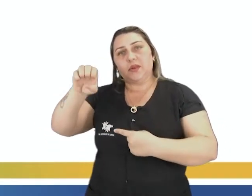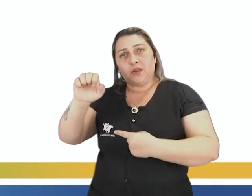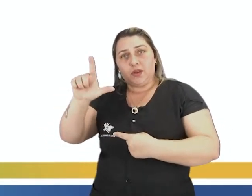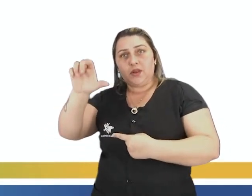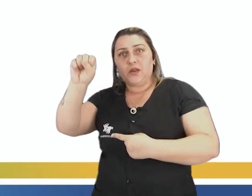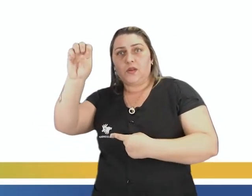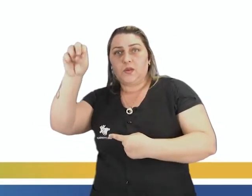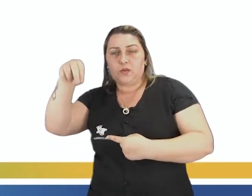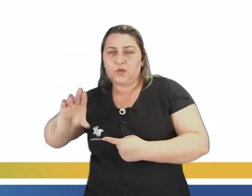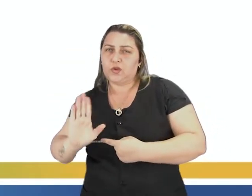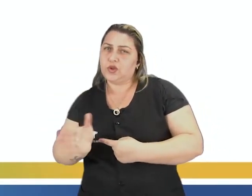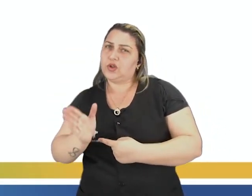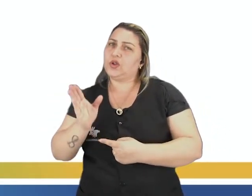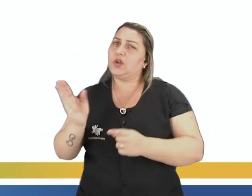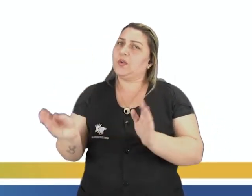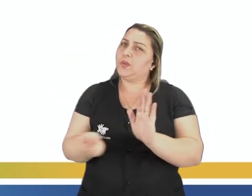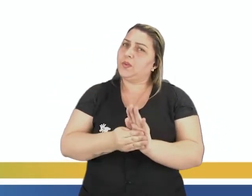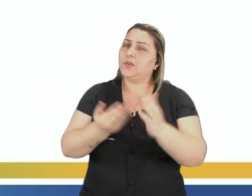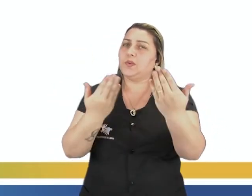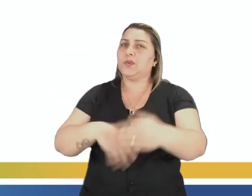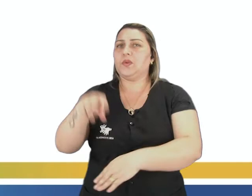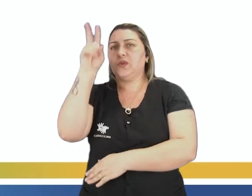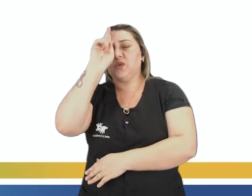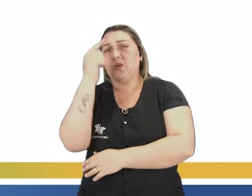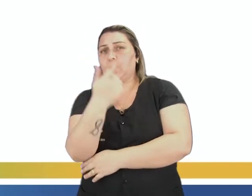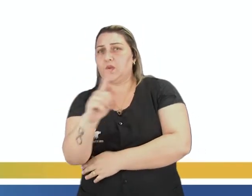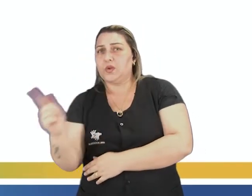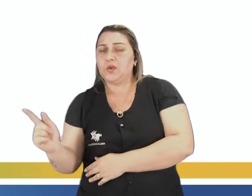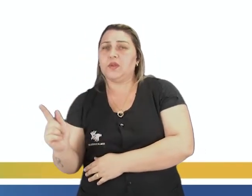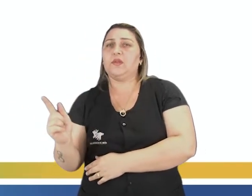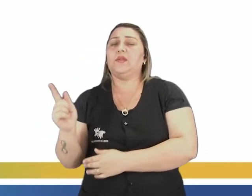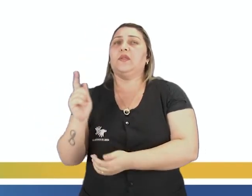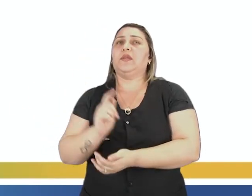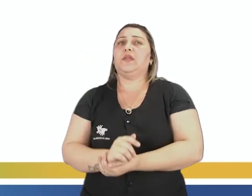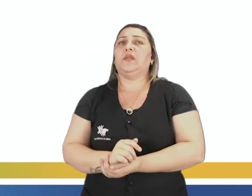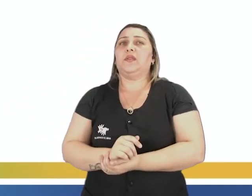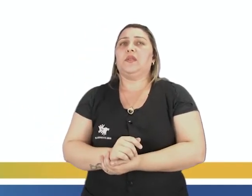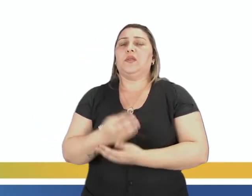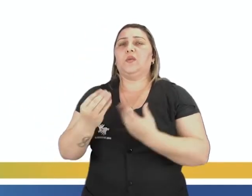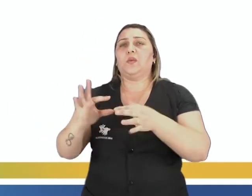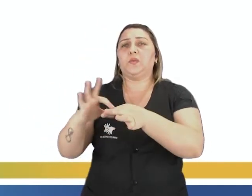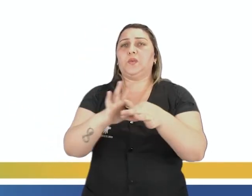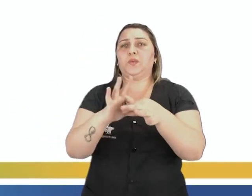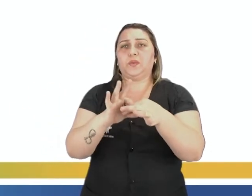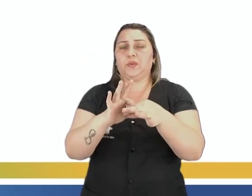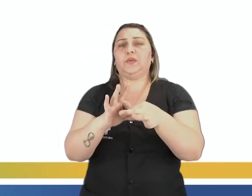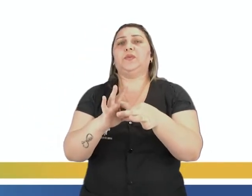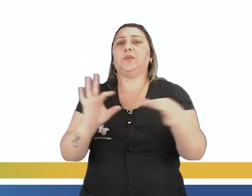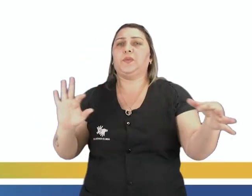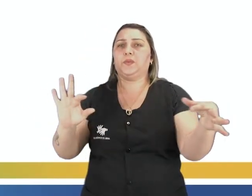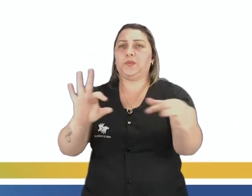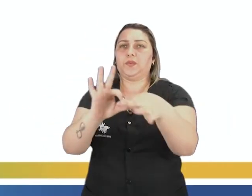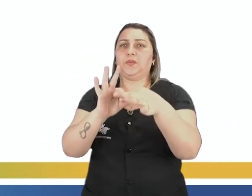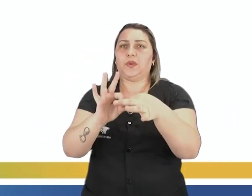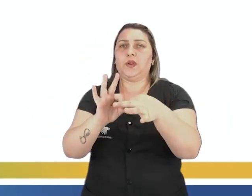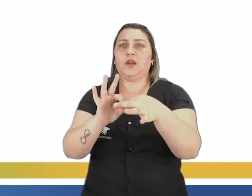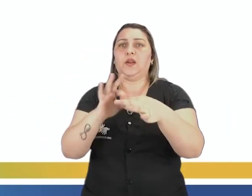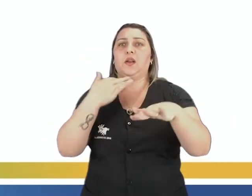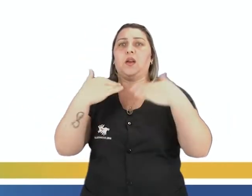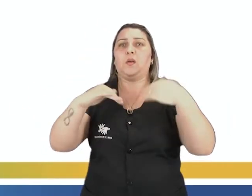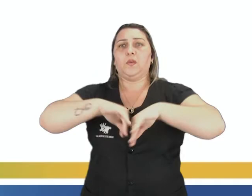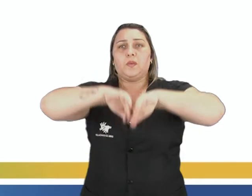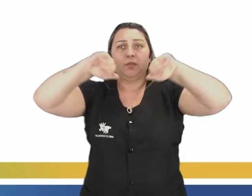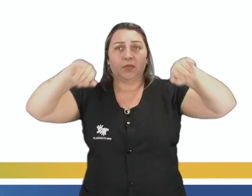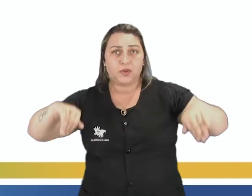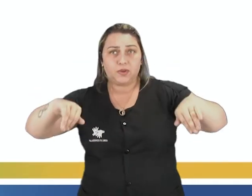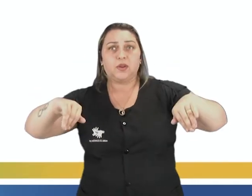caiu várias questões de história com geografia, com o contexto realmente ligado ao movimento do